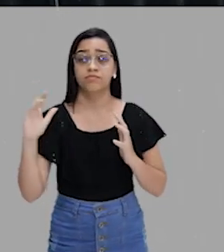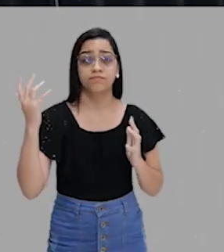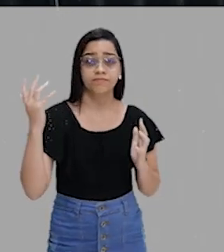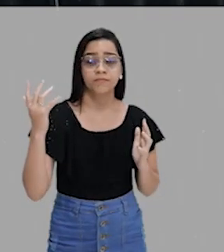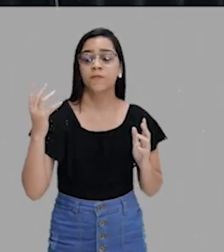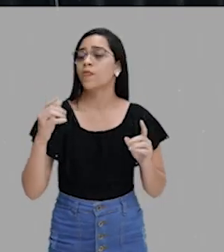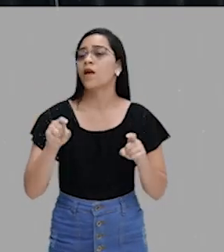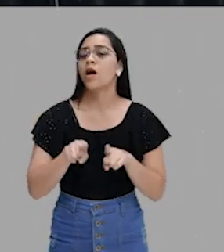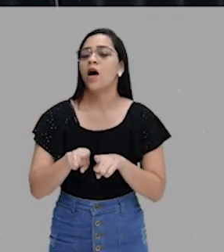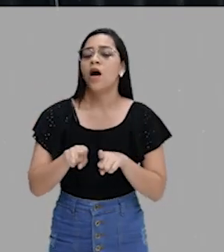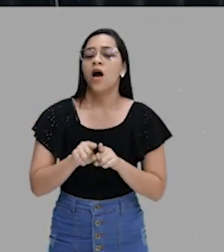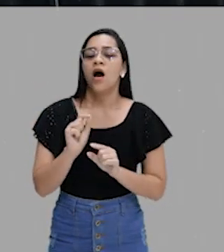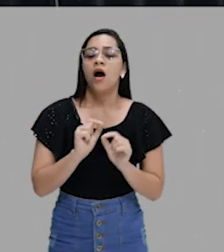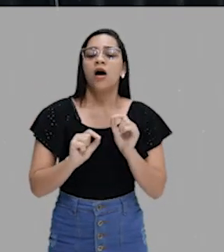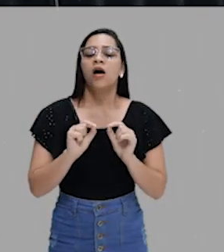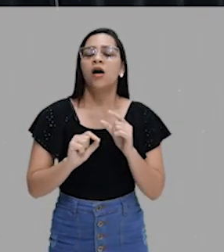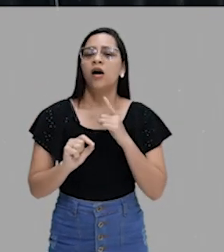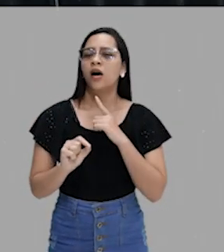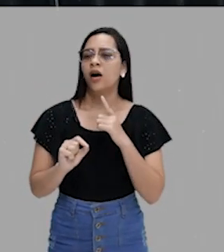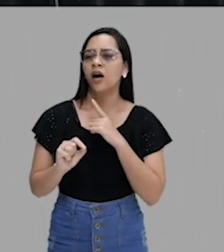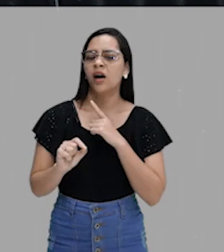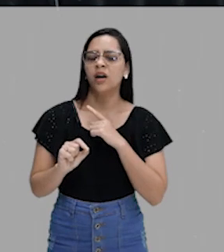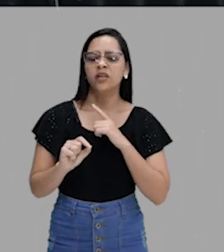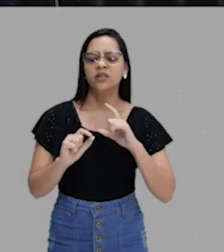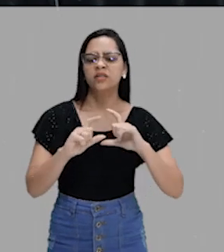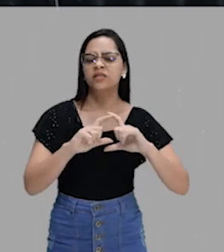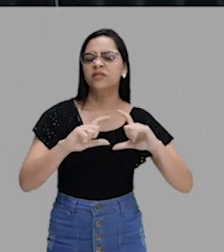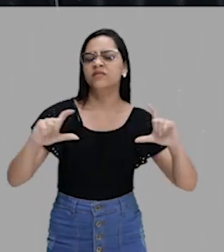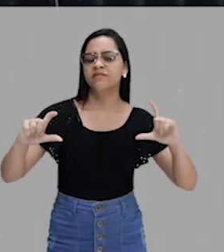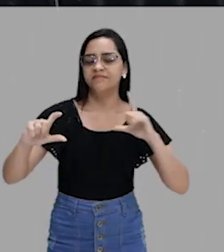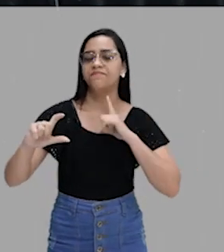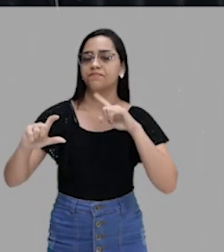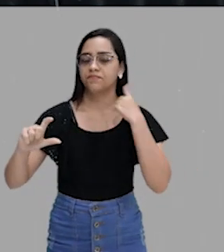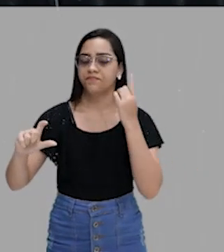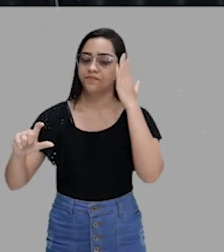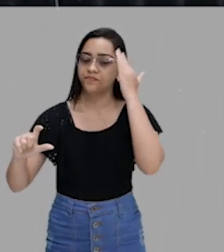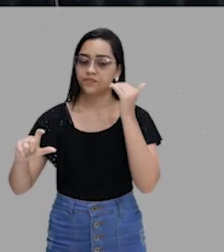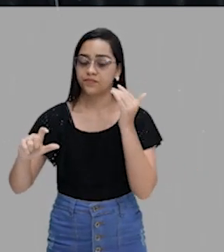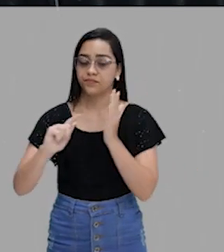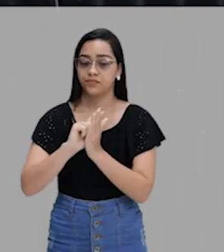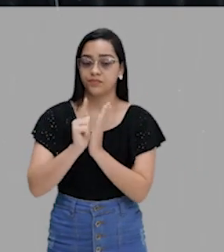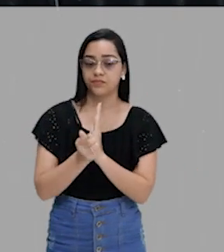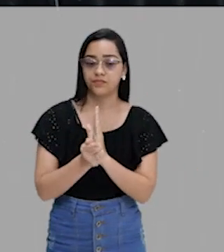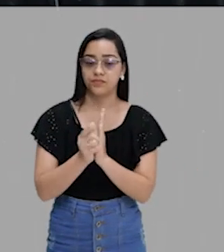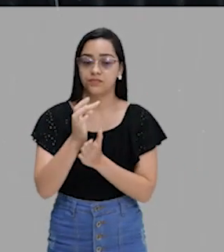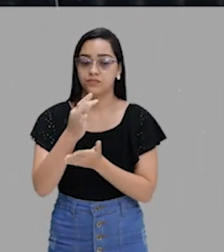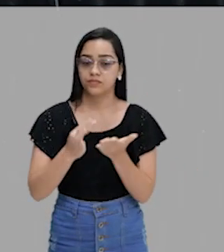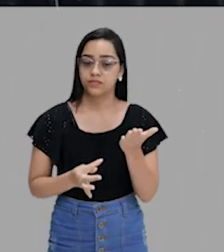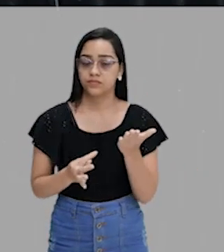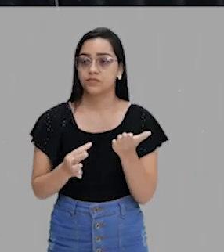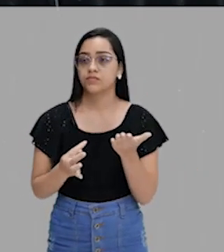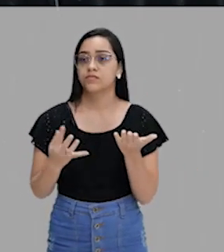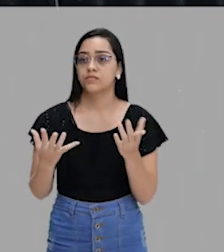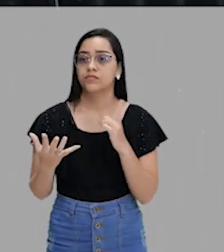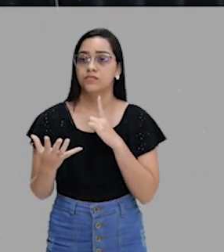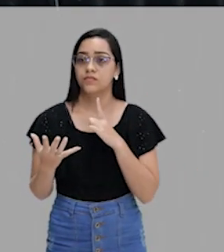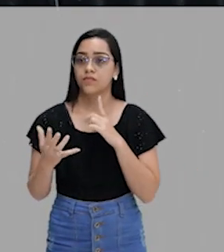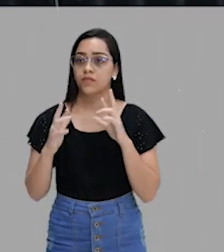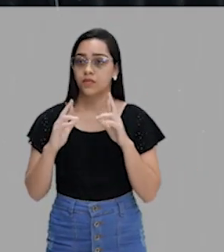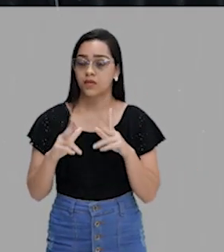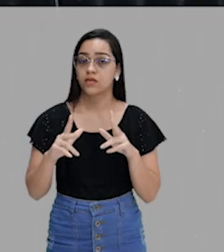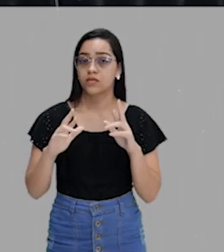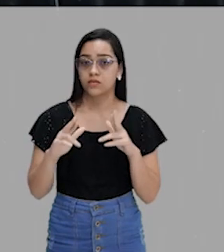e aí é um gênero textual, né? Nós sabemos que gênero é aquele a